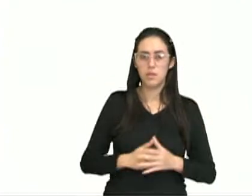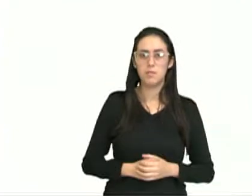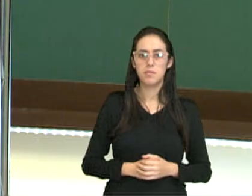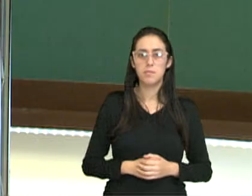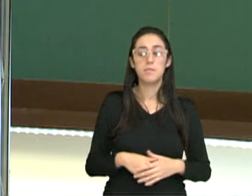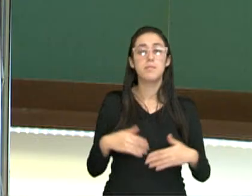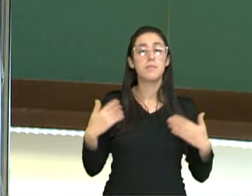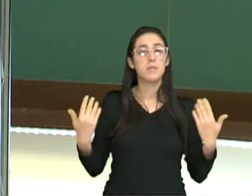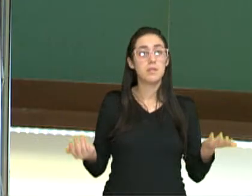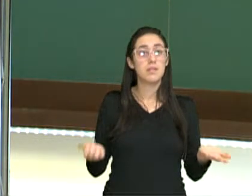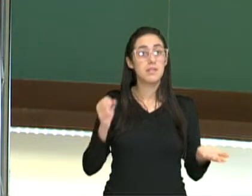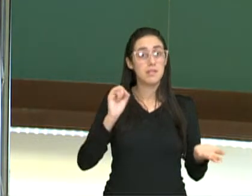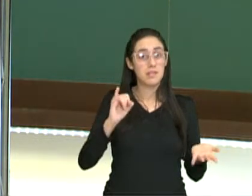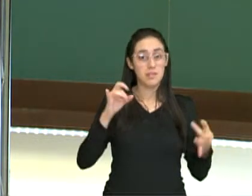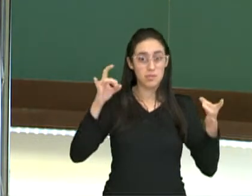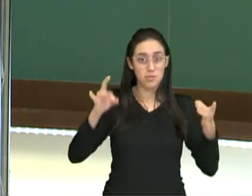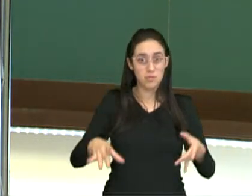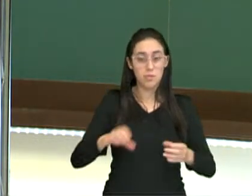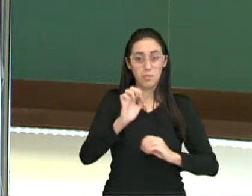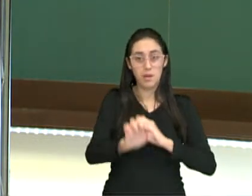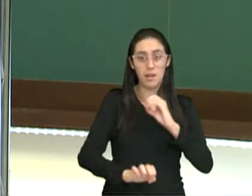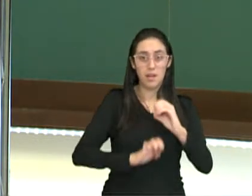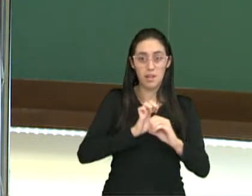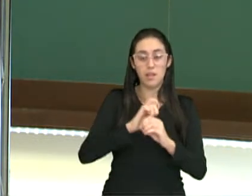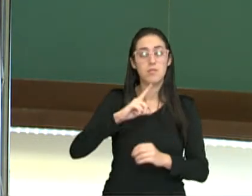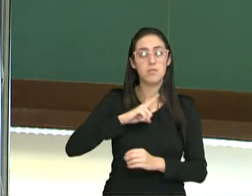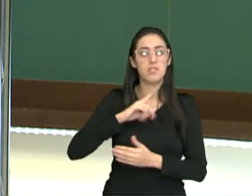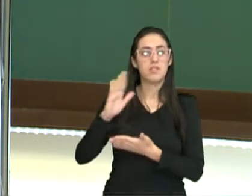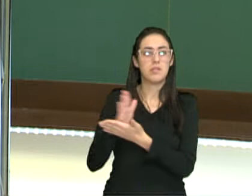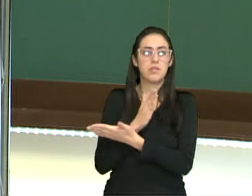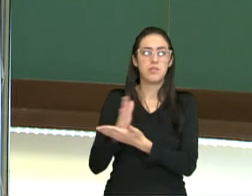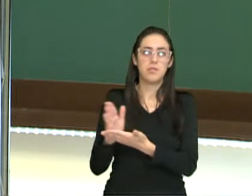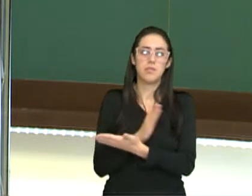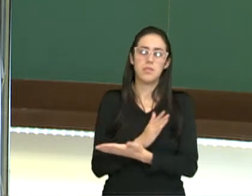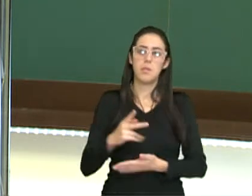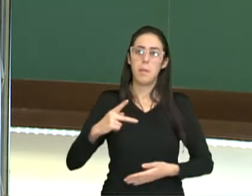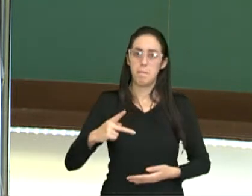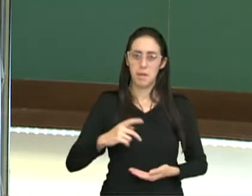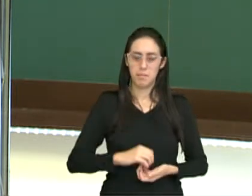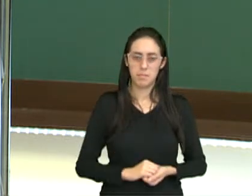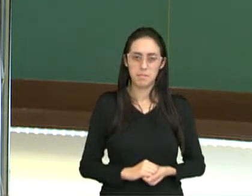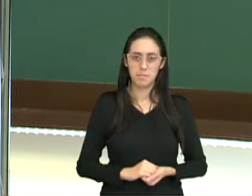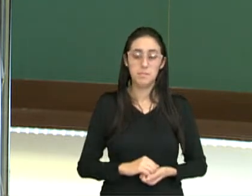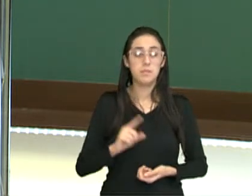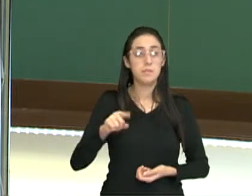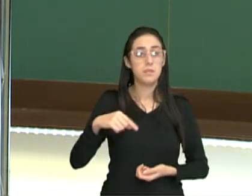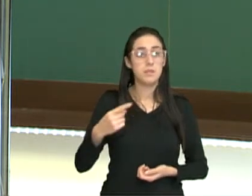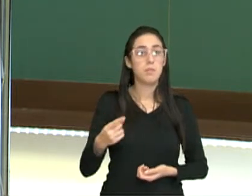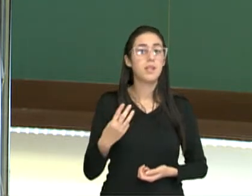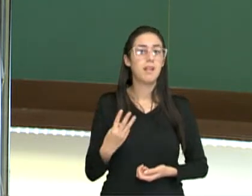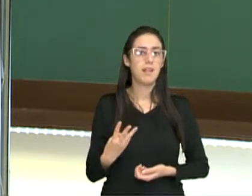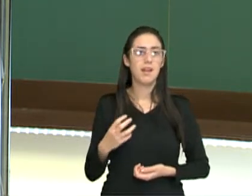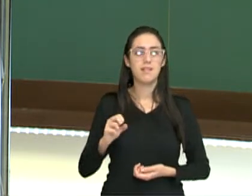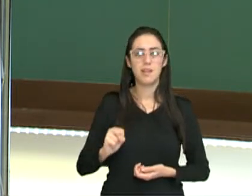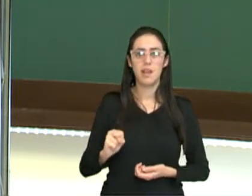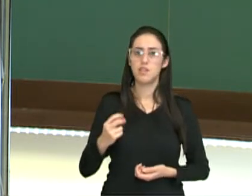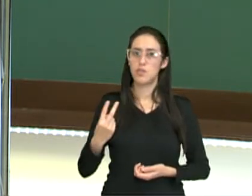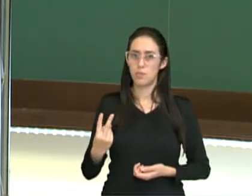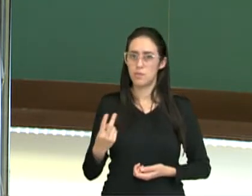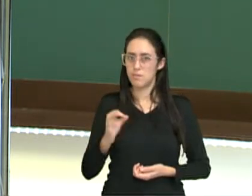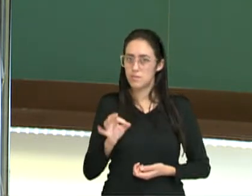aí se sobrarem elétrons, vamos distribuir lá para o subnível P. Depois, 3s2,